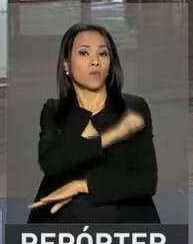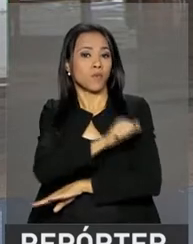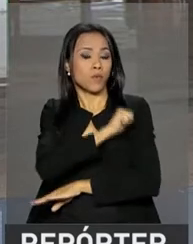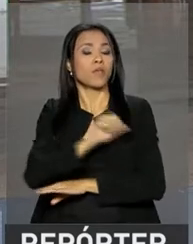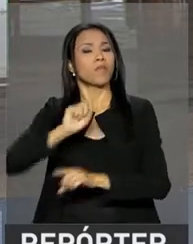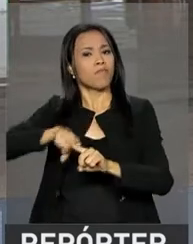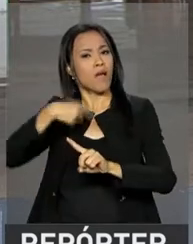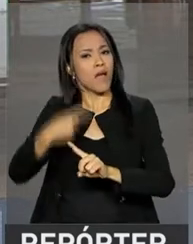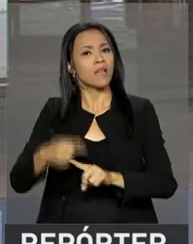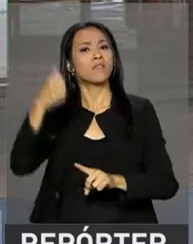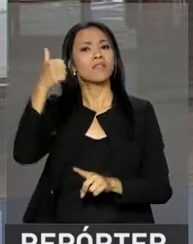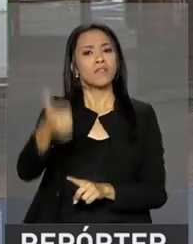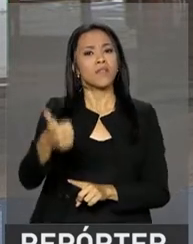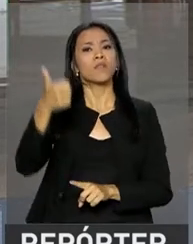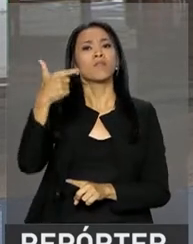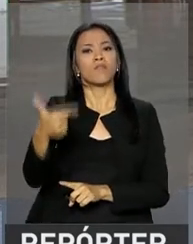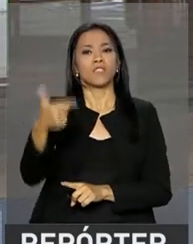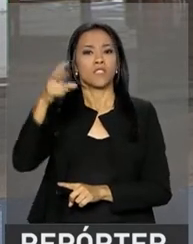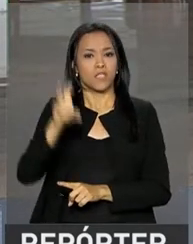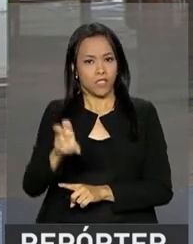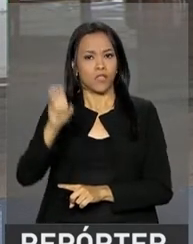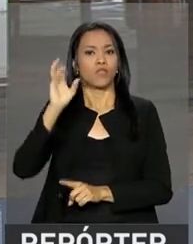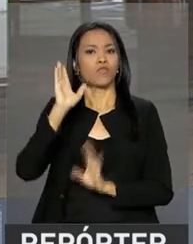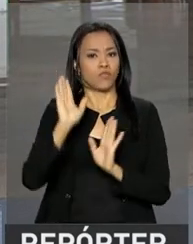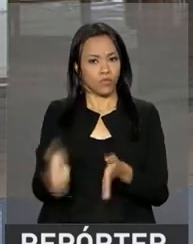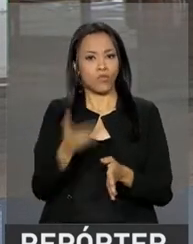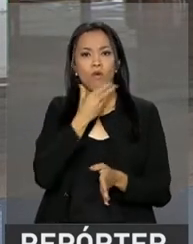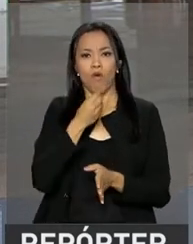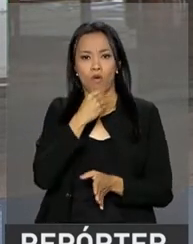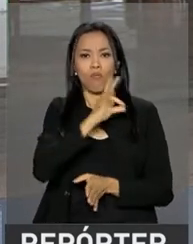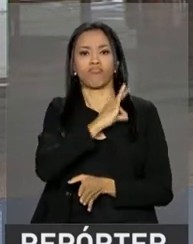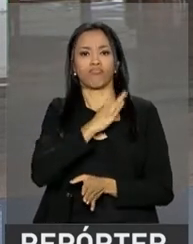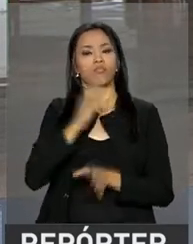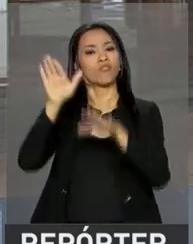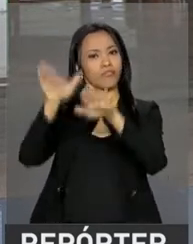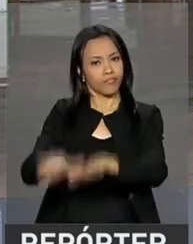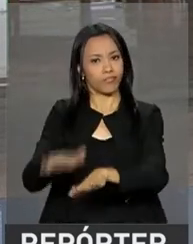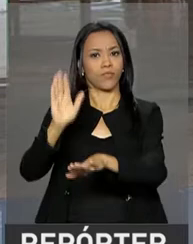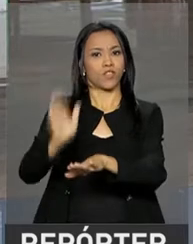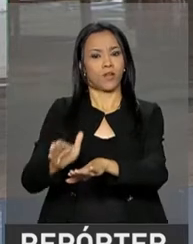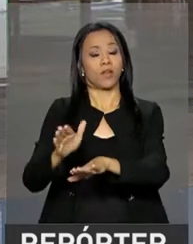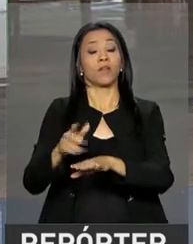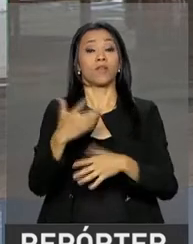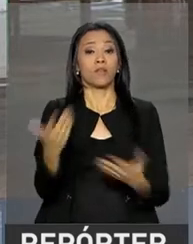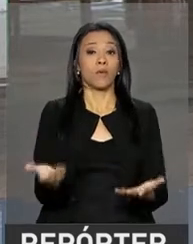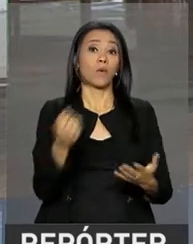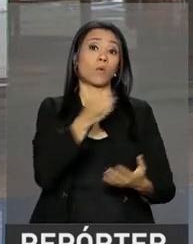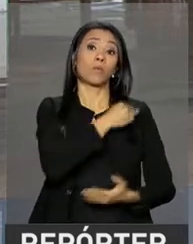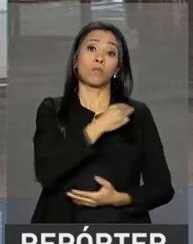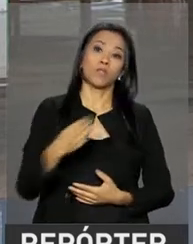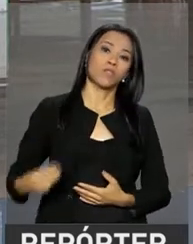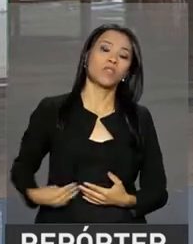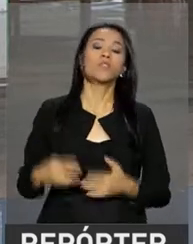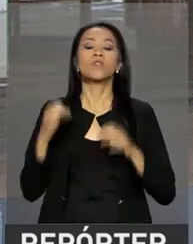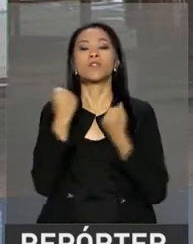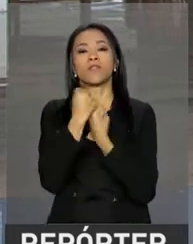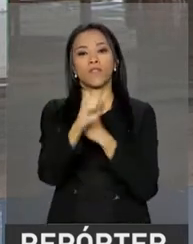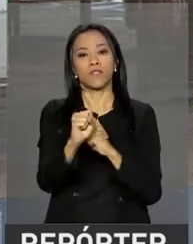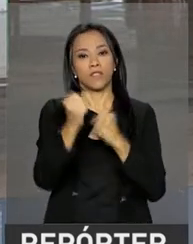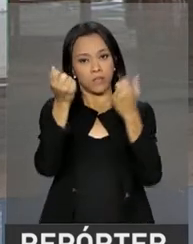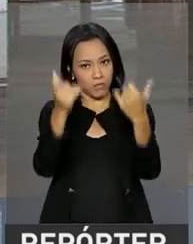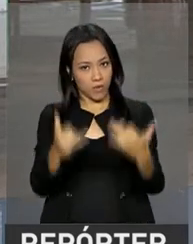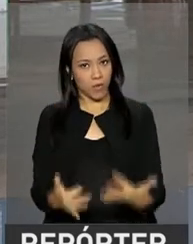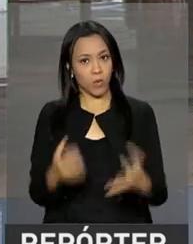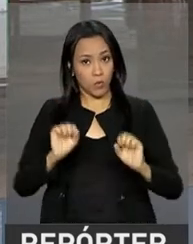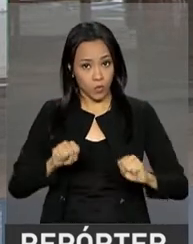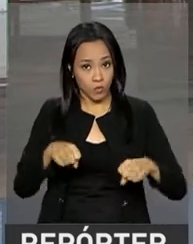125 militares que já atuam no estado. O ministro da Defesa, Raul Jungmann, falou sobre o empenho do governo, o